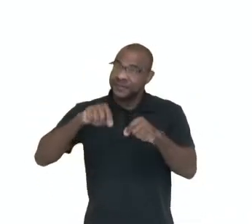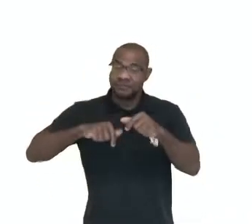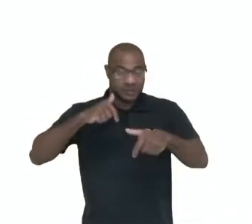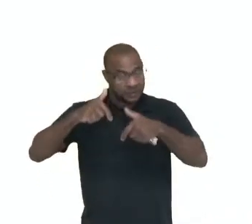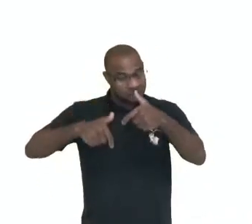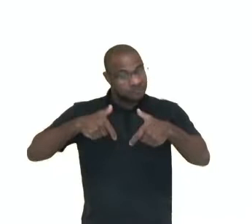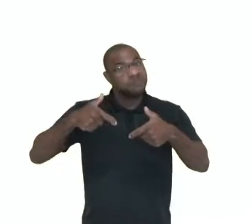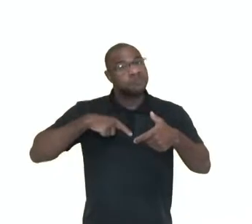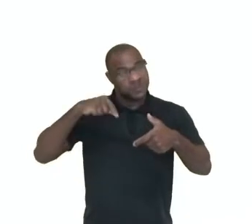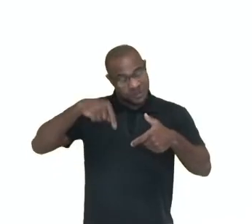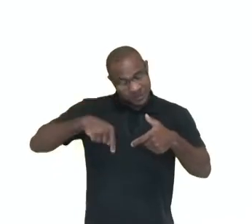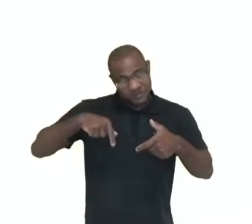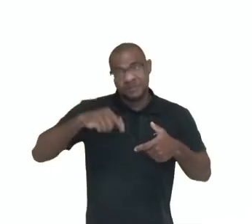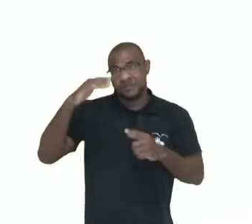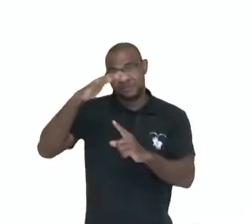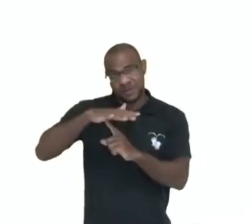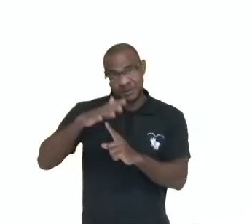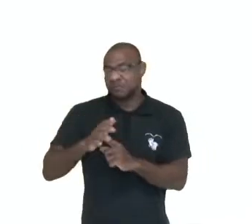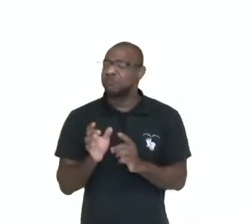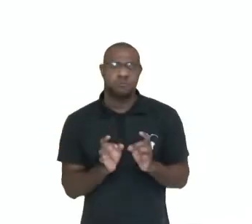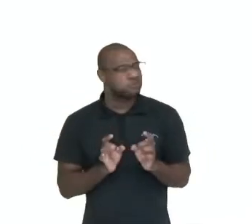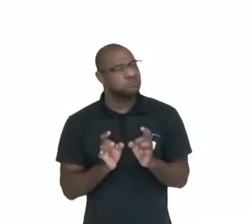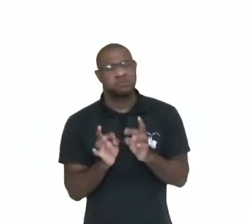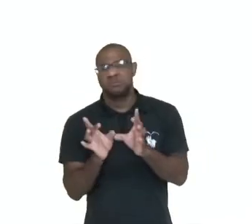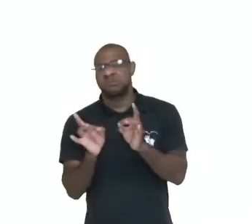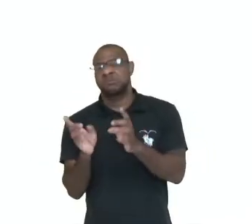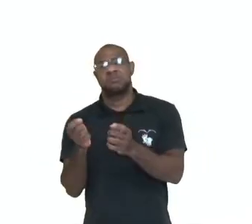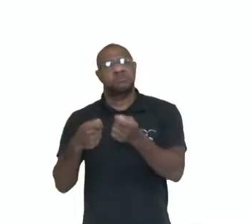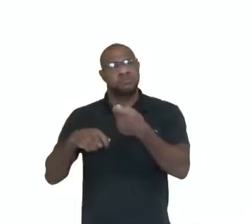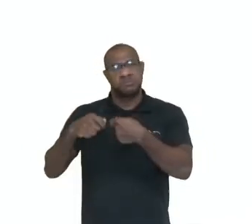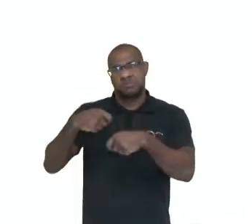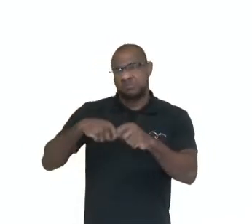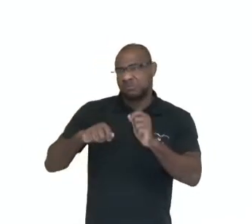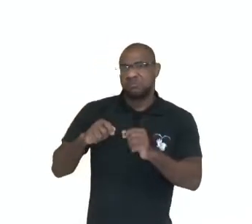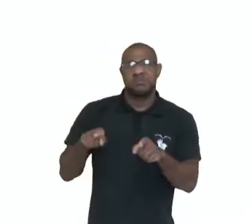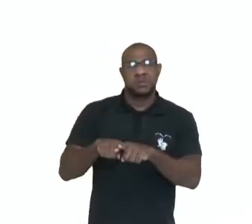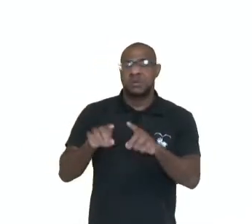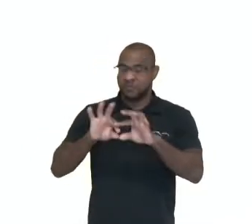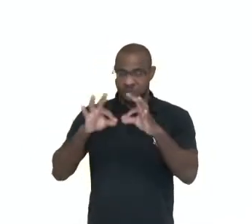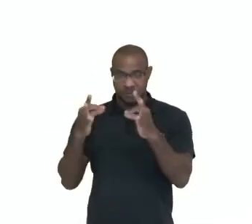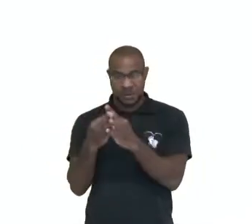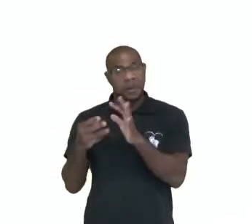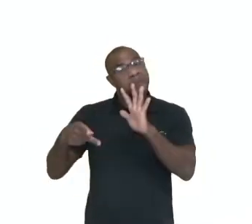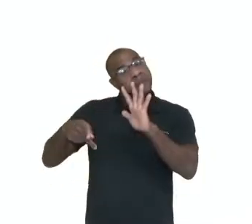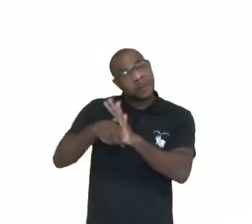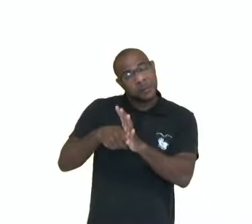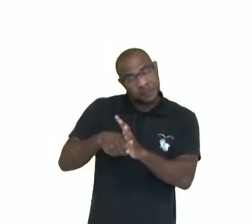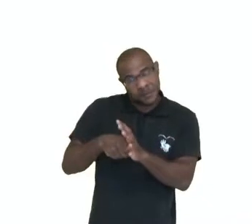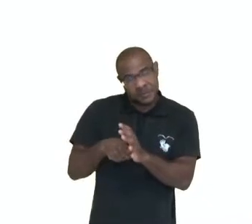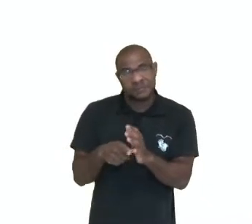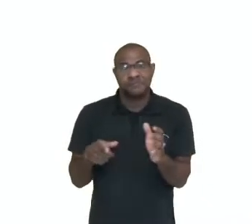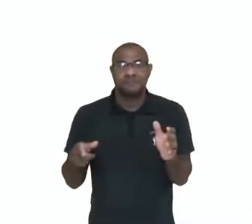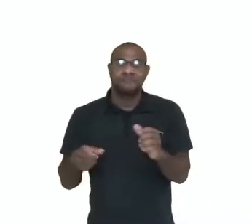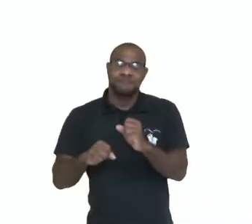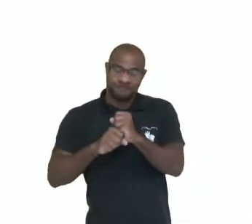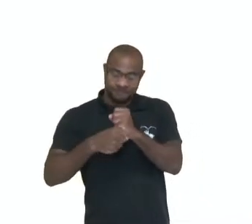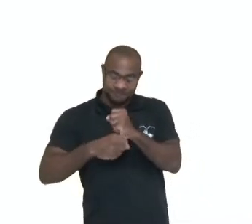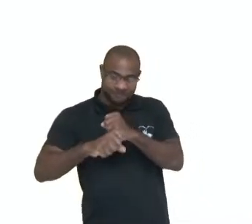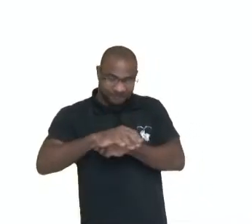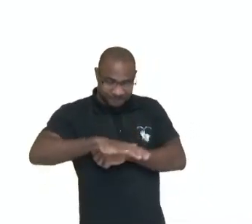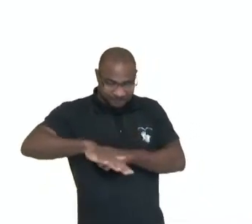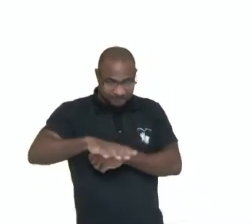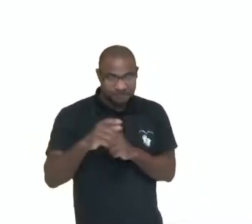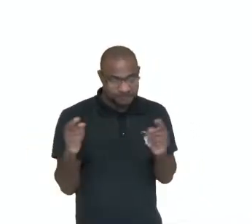Paraná, tanto a agricultura comercial, como também a agricultura familiar, a agricultura de subsistência,